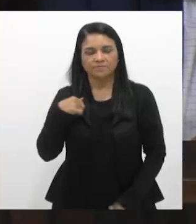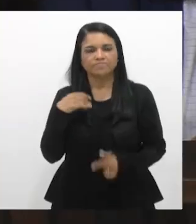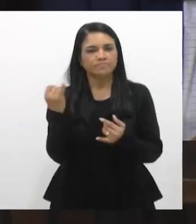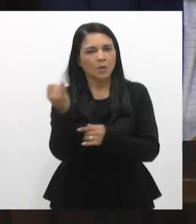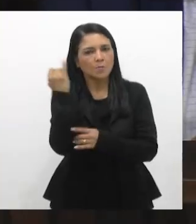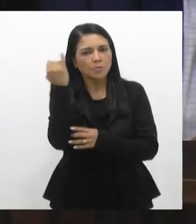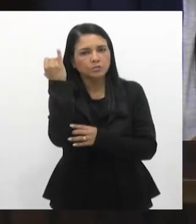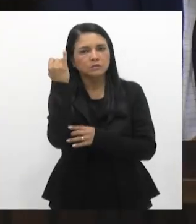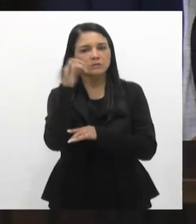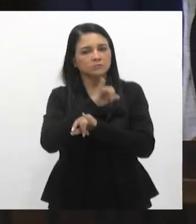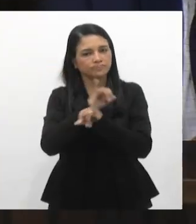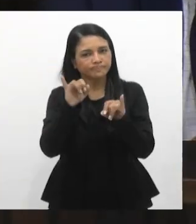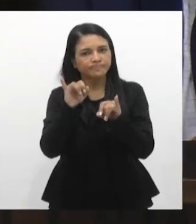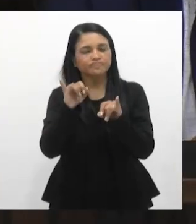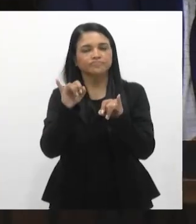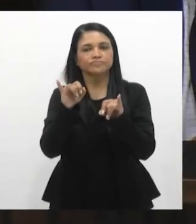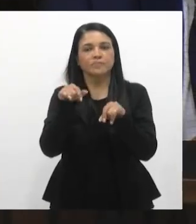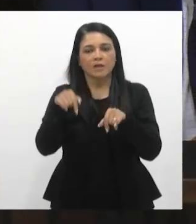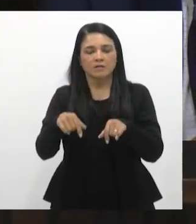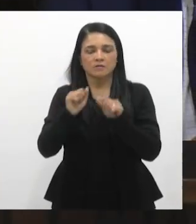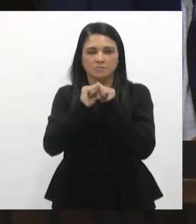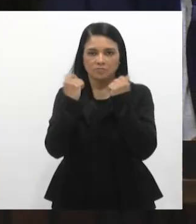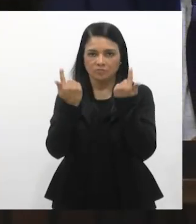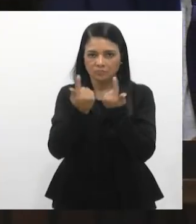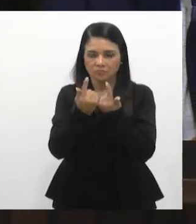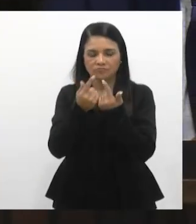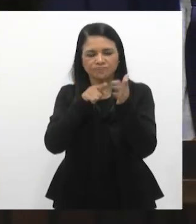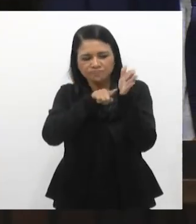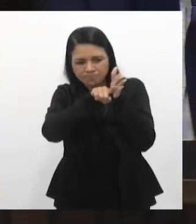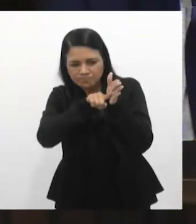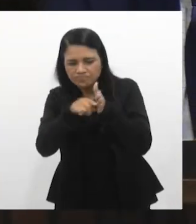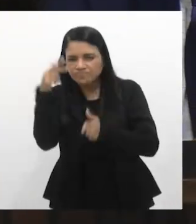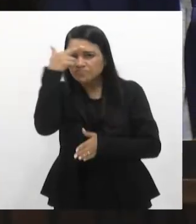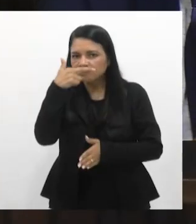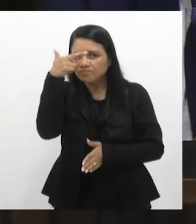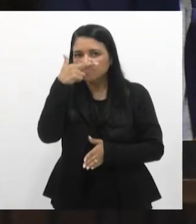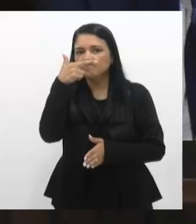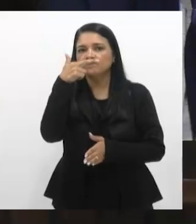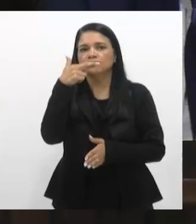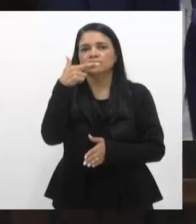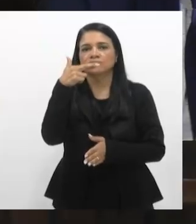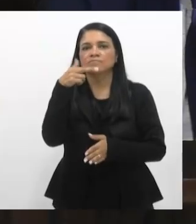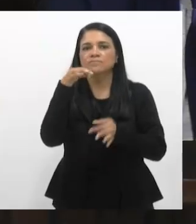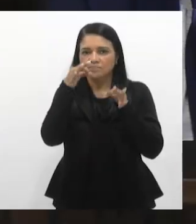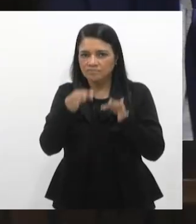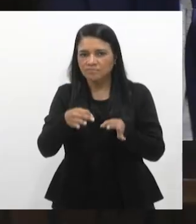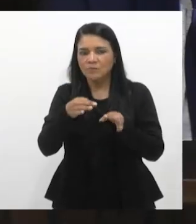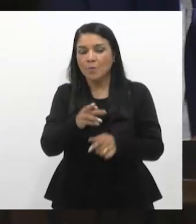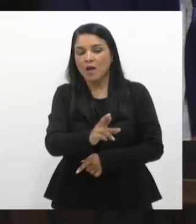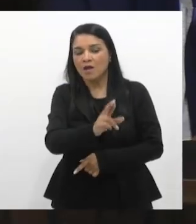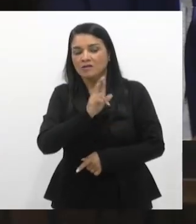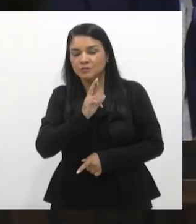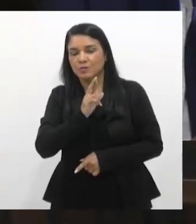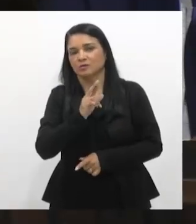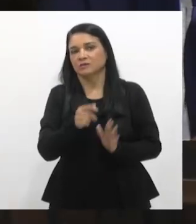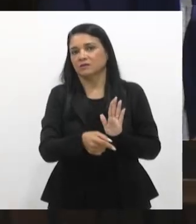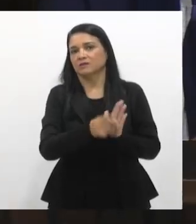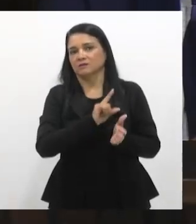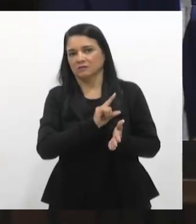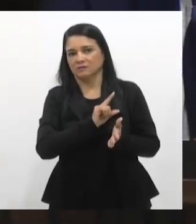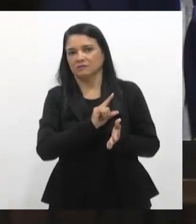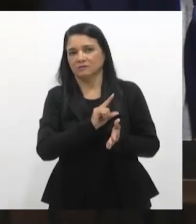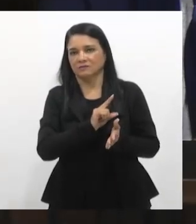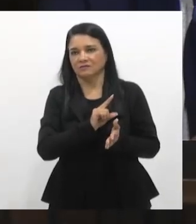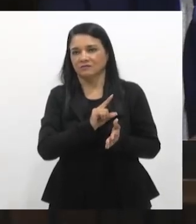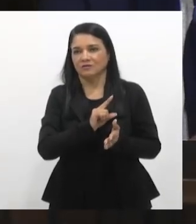a manifestação dessa casa por celeridade nas investigações, que a gente possa ter uma resposta o quanto antes. Nós estamos